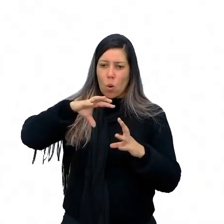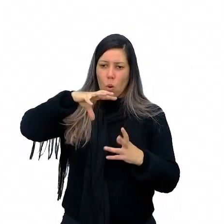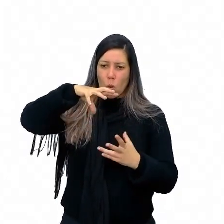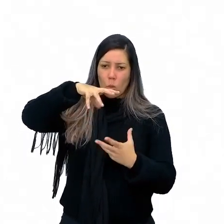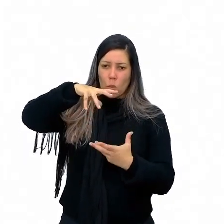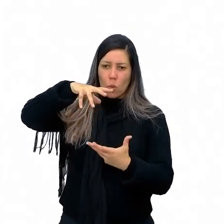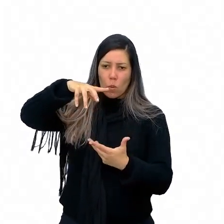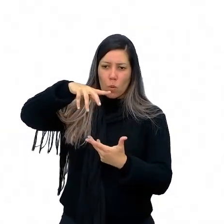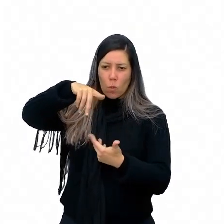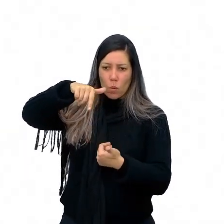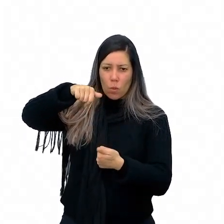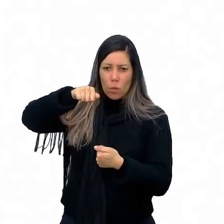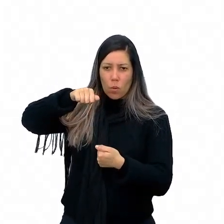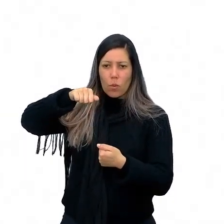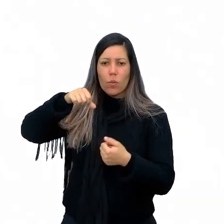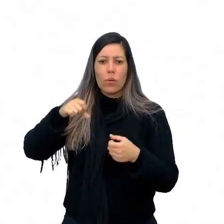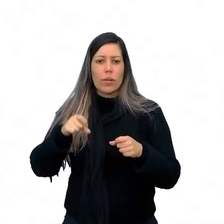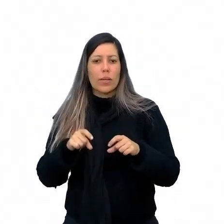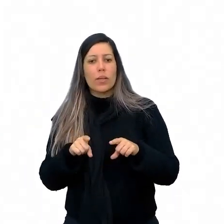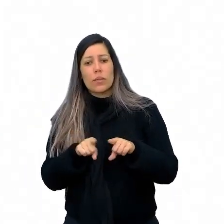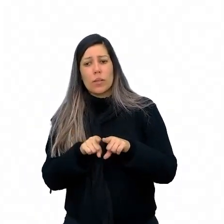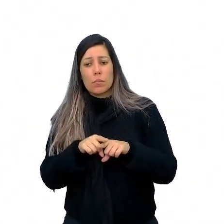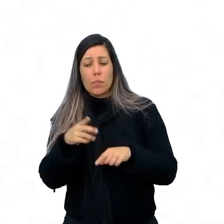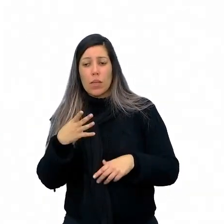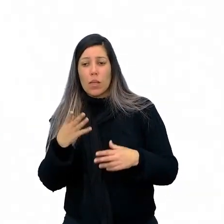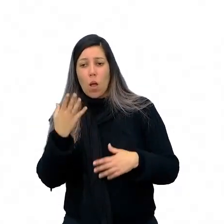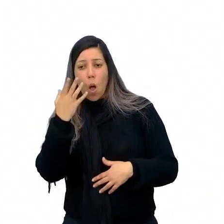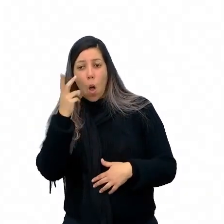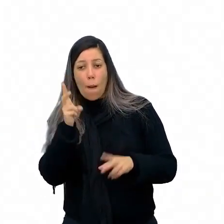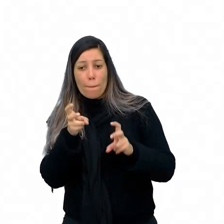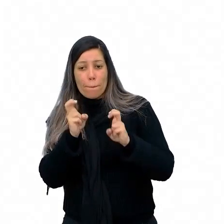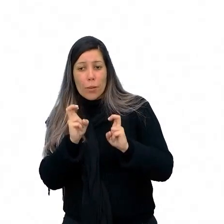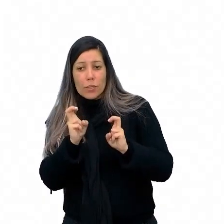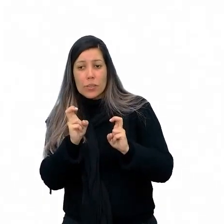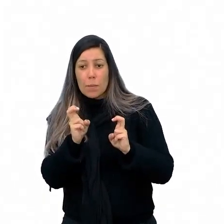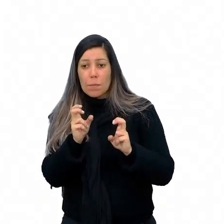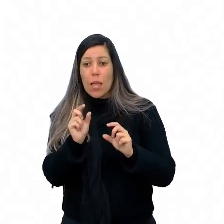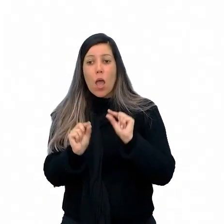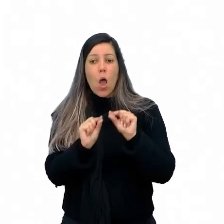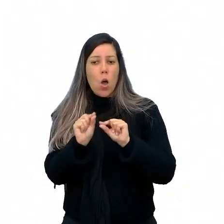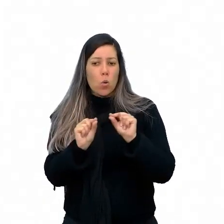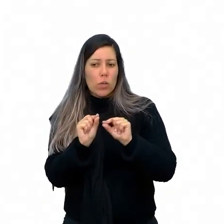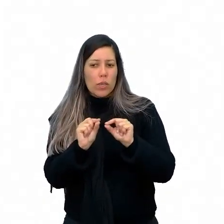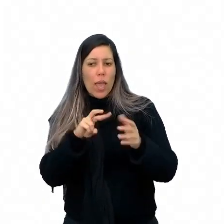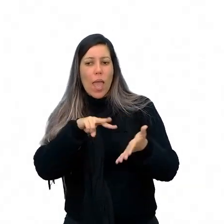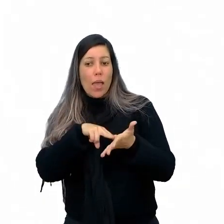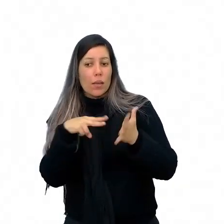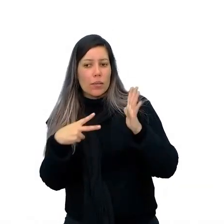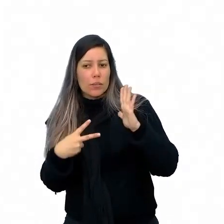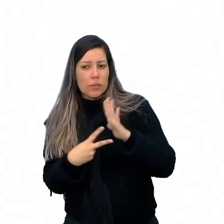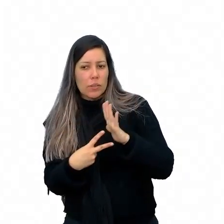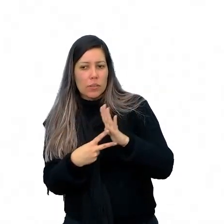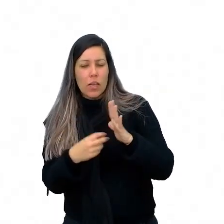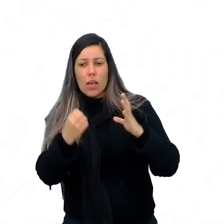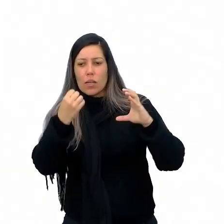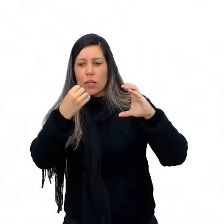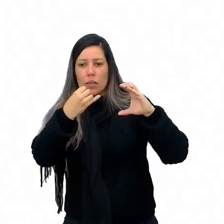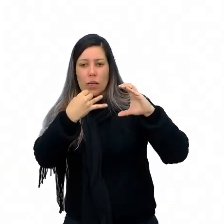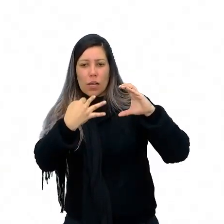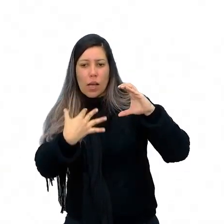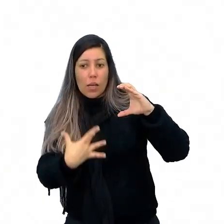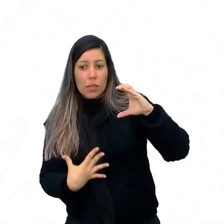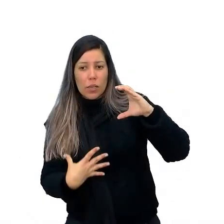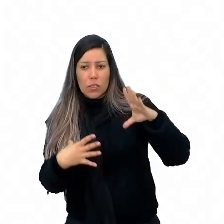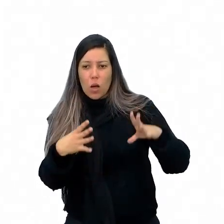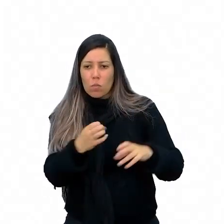As 3 tríades aí. E a habilidade é saber identificar propriedades, características, calcular